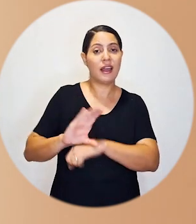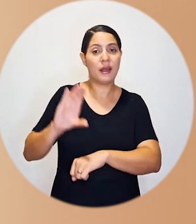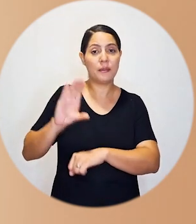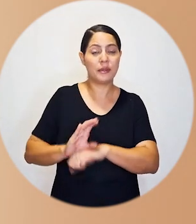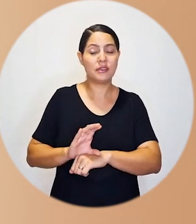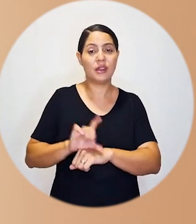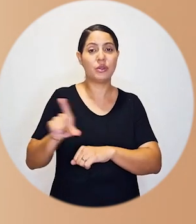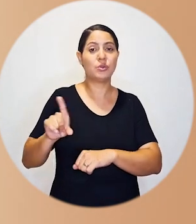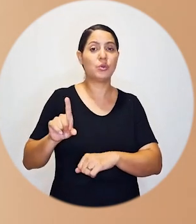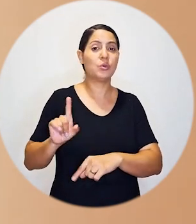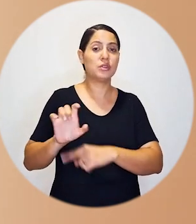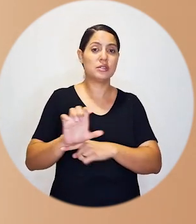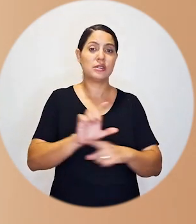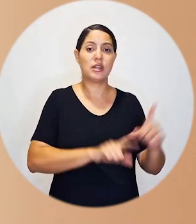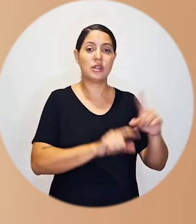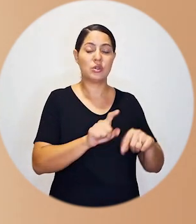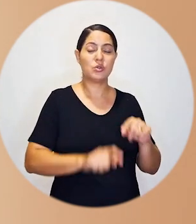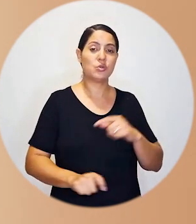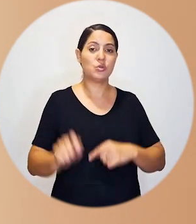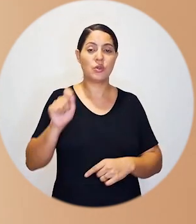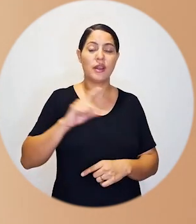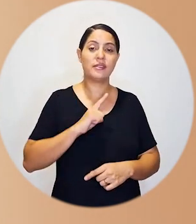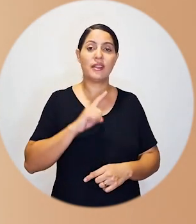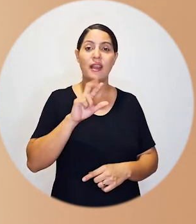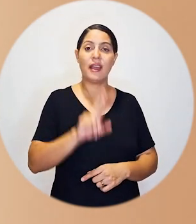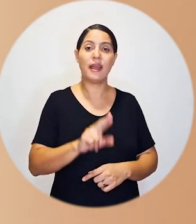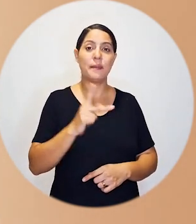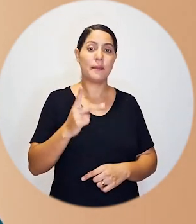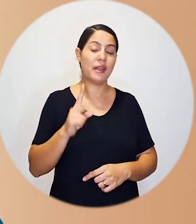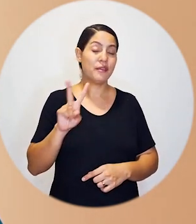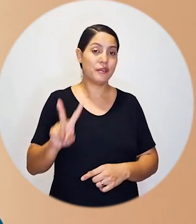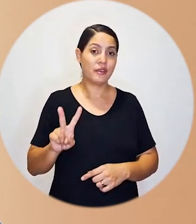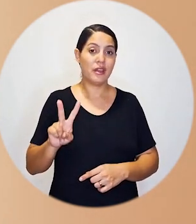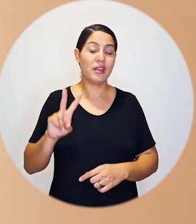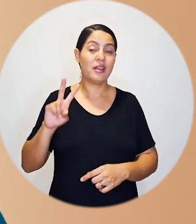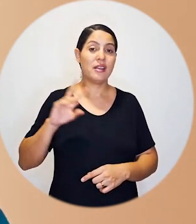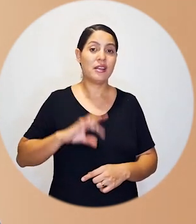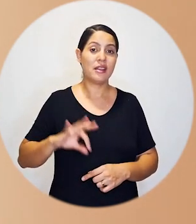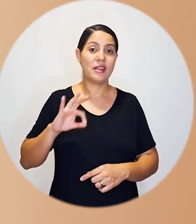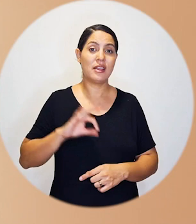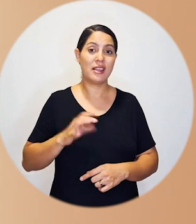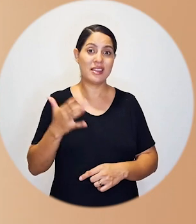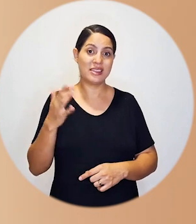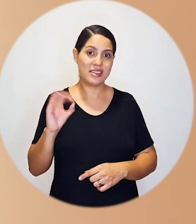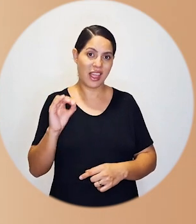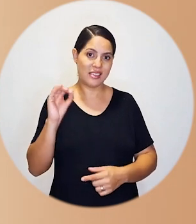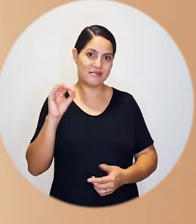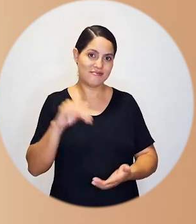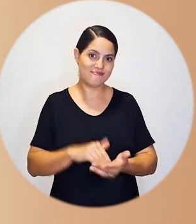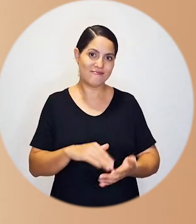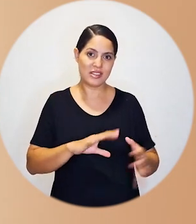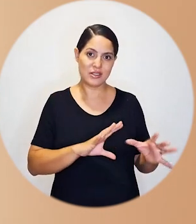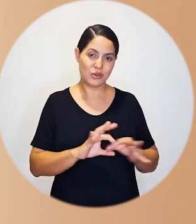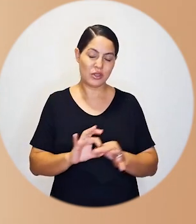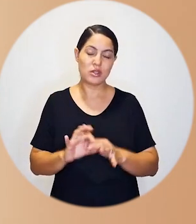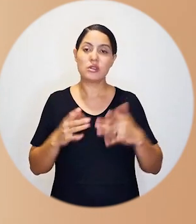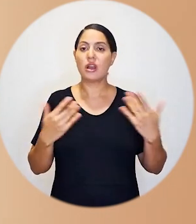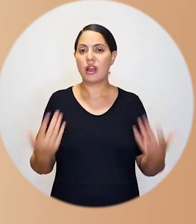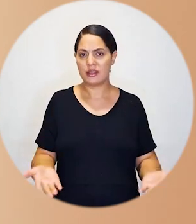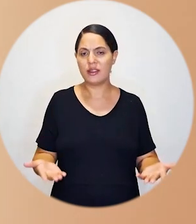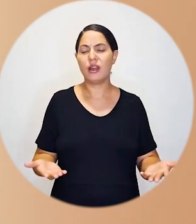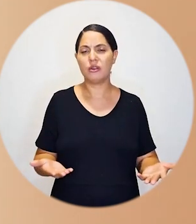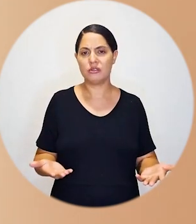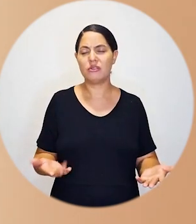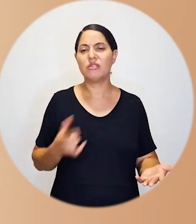uma RPV de 10 salários mínimos, ou seja, maior do que a do Estado do Acre, que tem mais capacidade econômica. Além